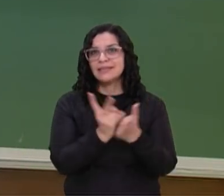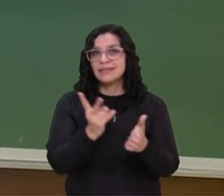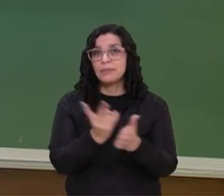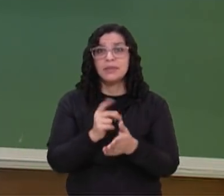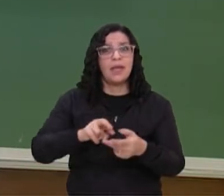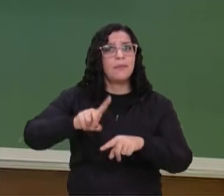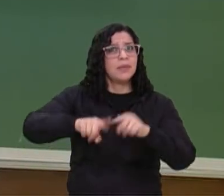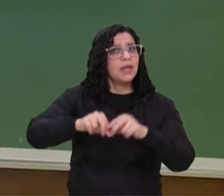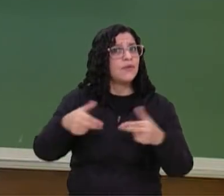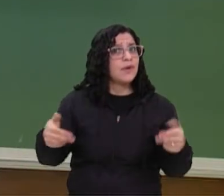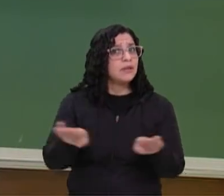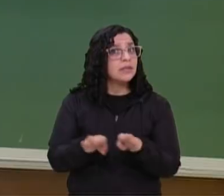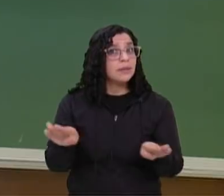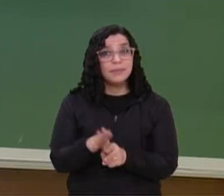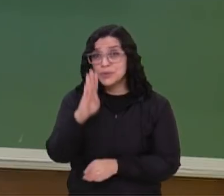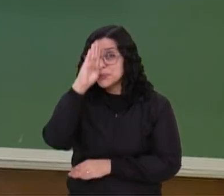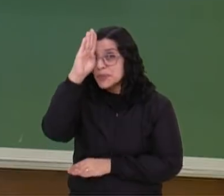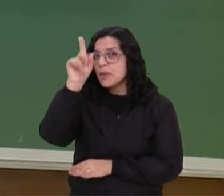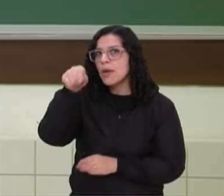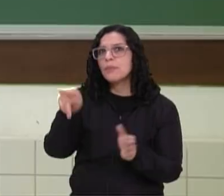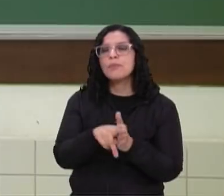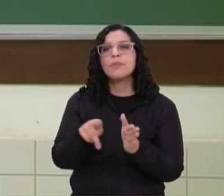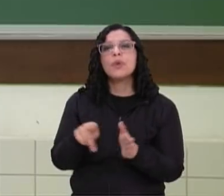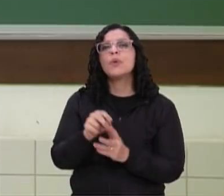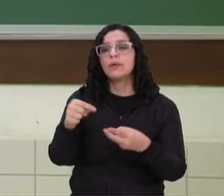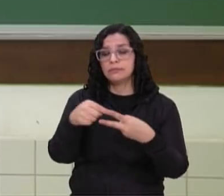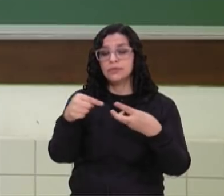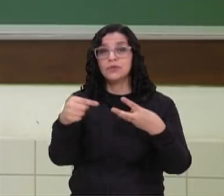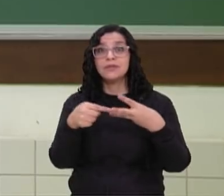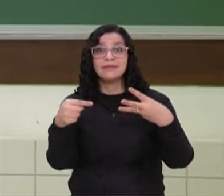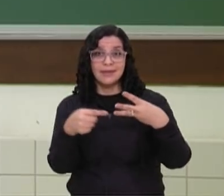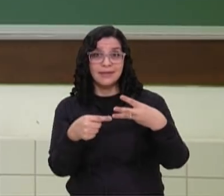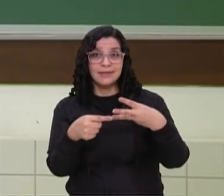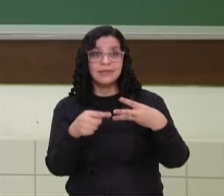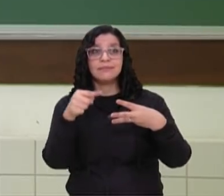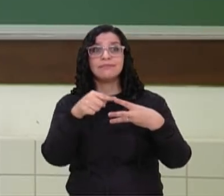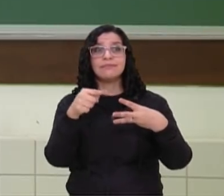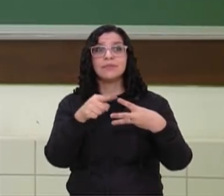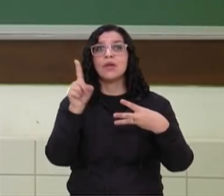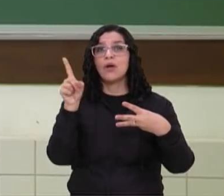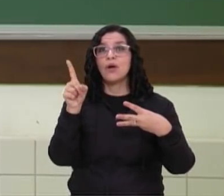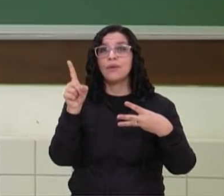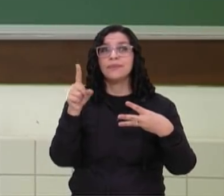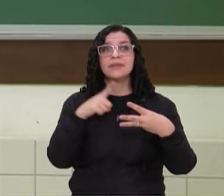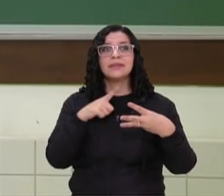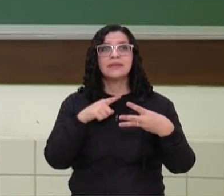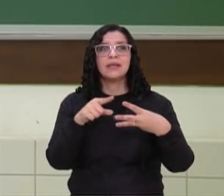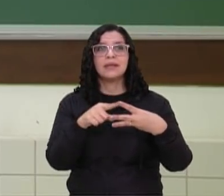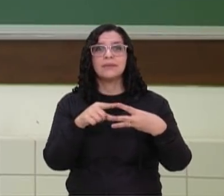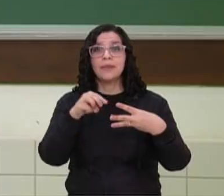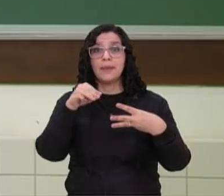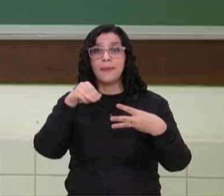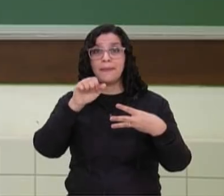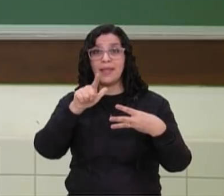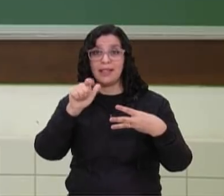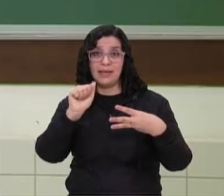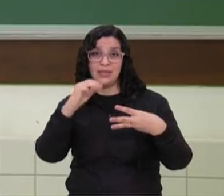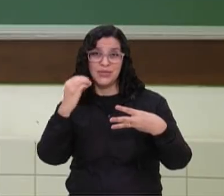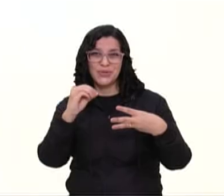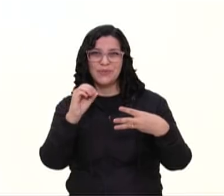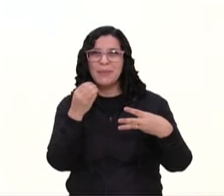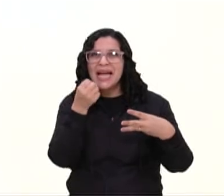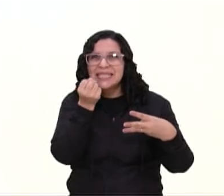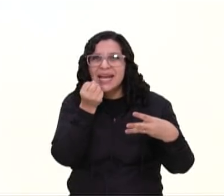vários produtos, mas a essência dele vai ser apenas 3 produtos, o qual eles pegavam principalmente o melaço.